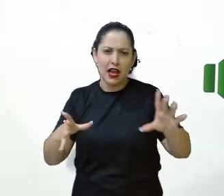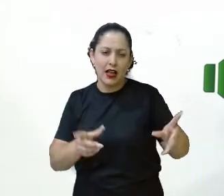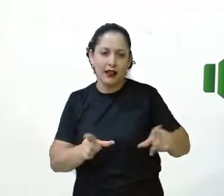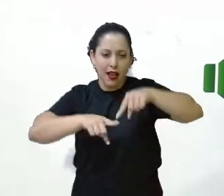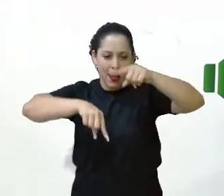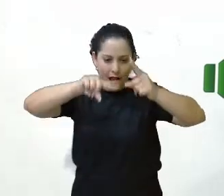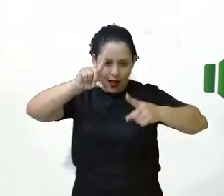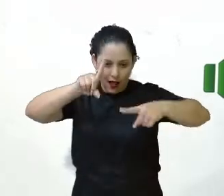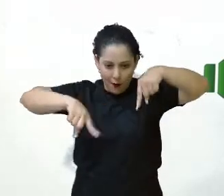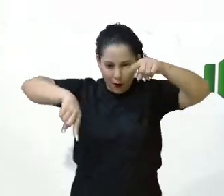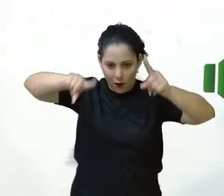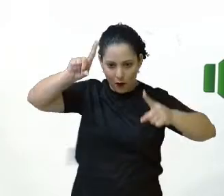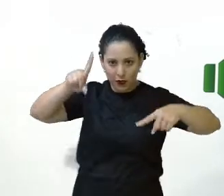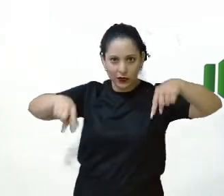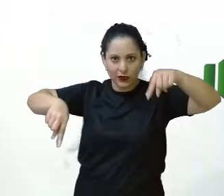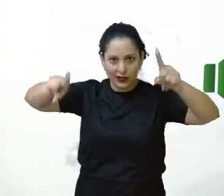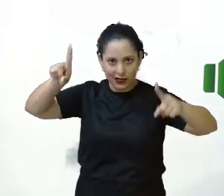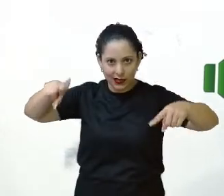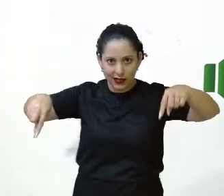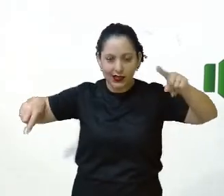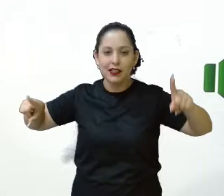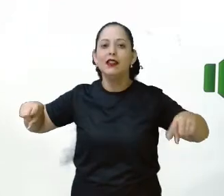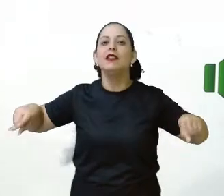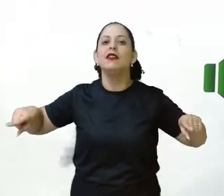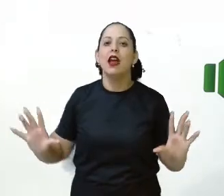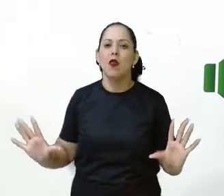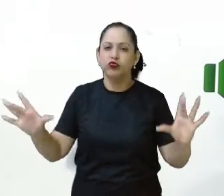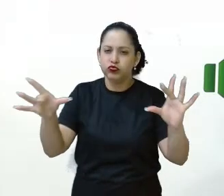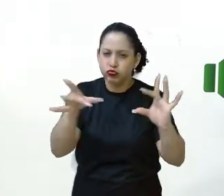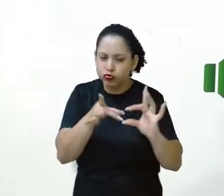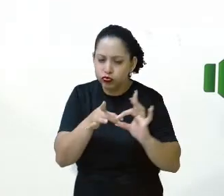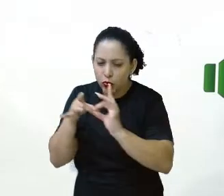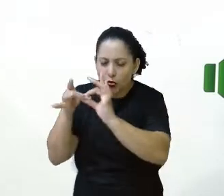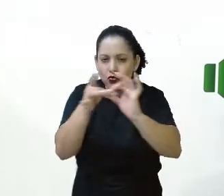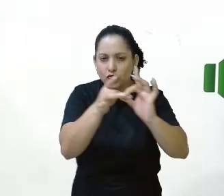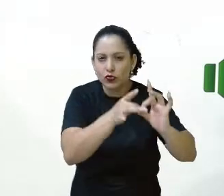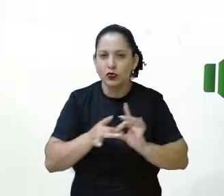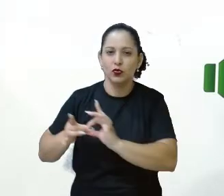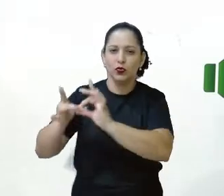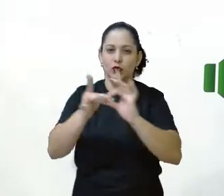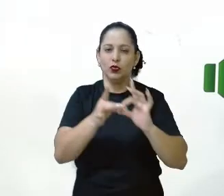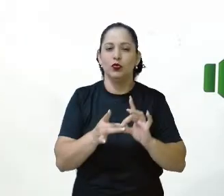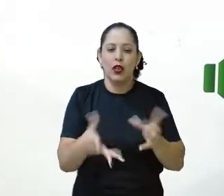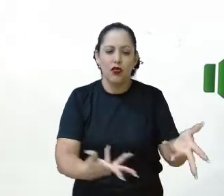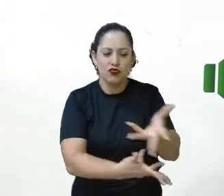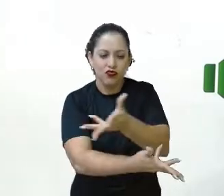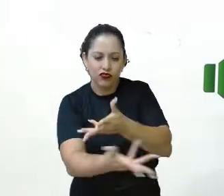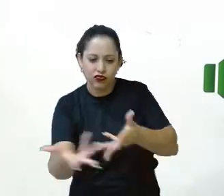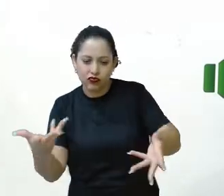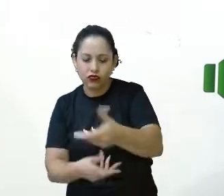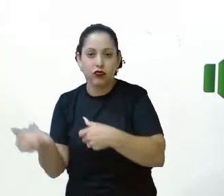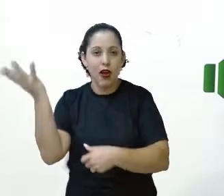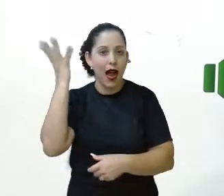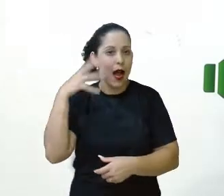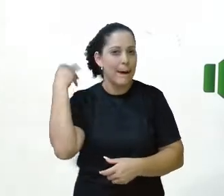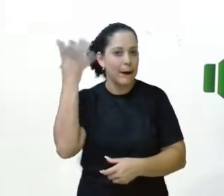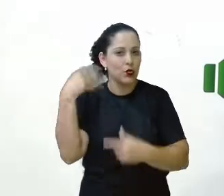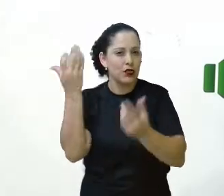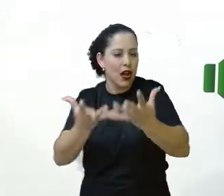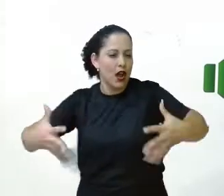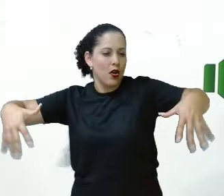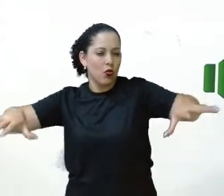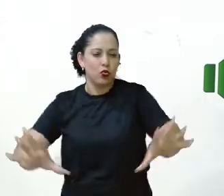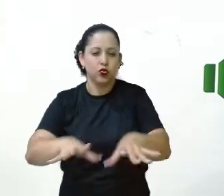é a sequência das notas. A harmonia é um conjunto que vai ajudar a tornar a música mais